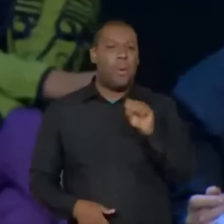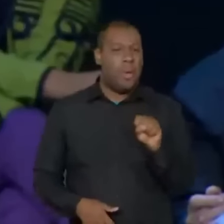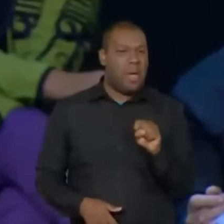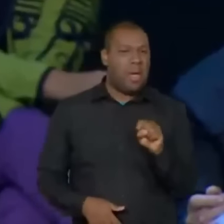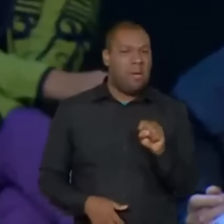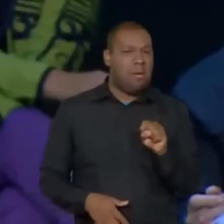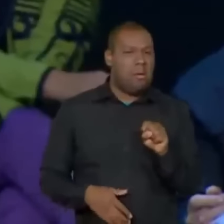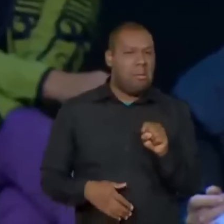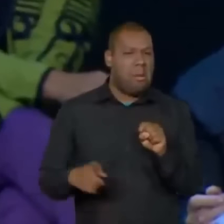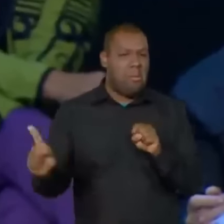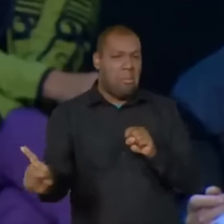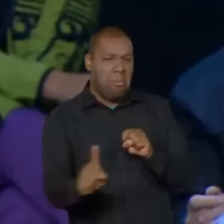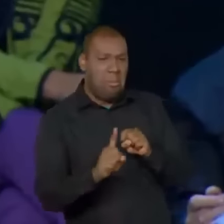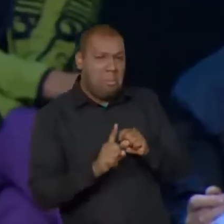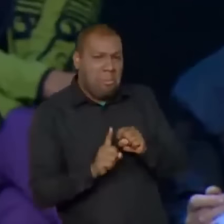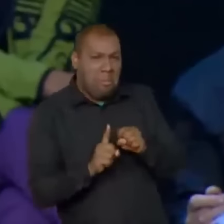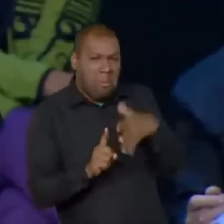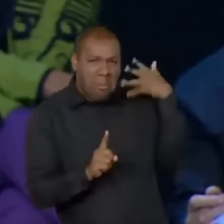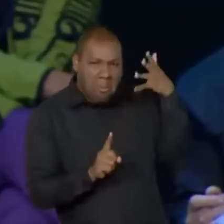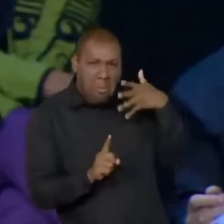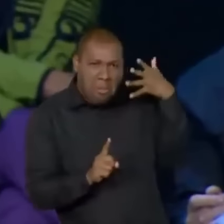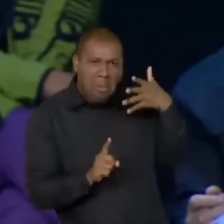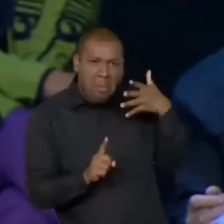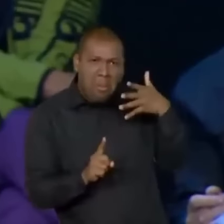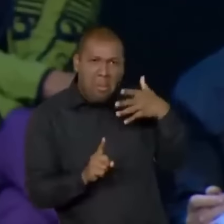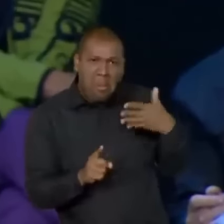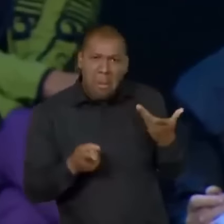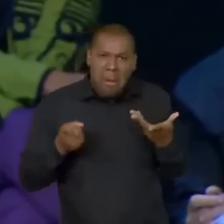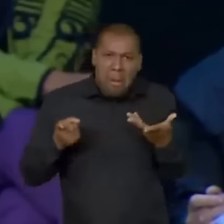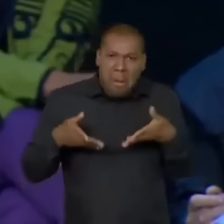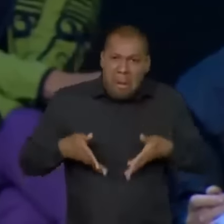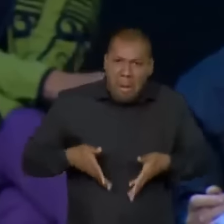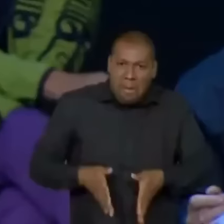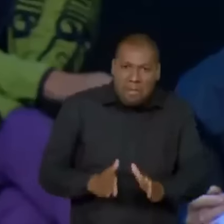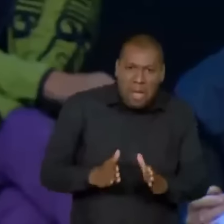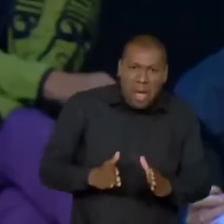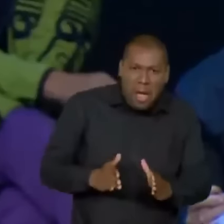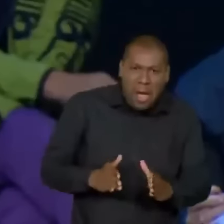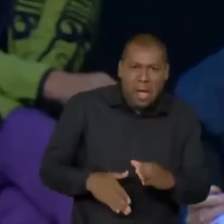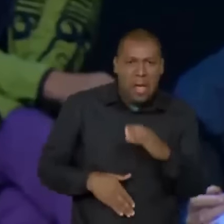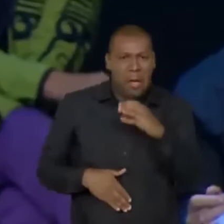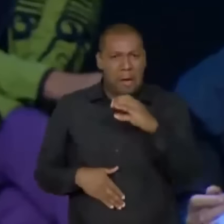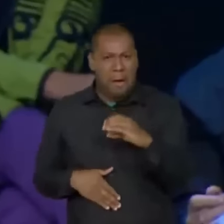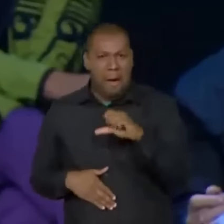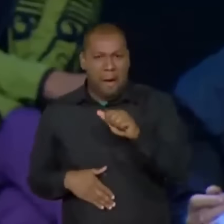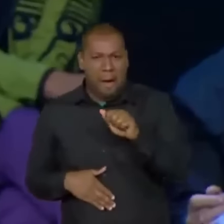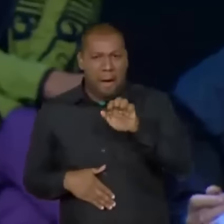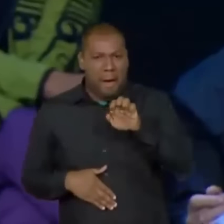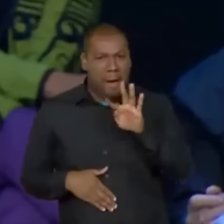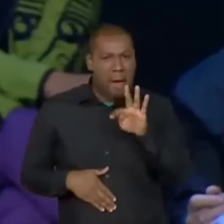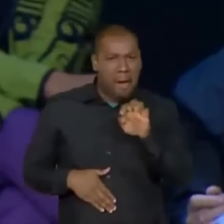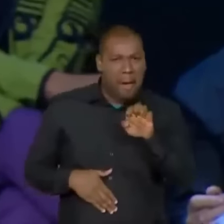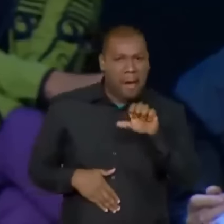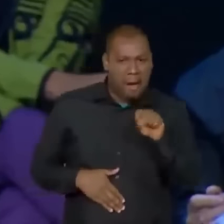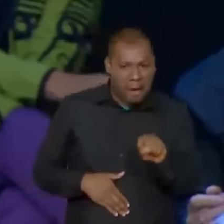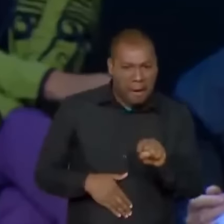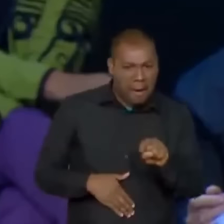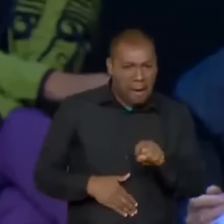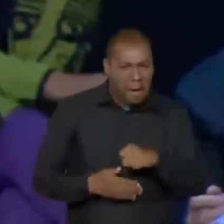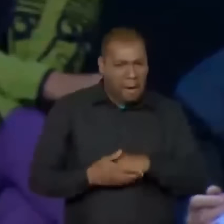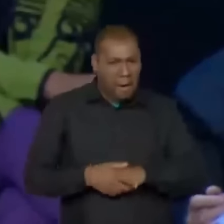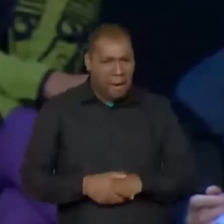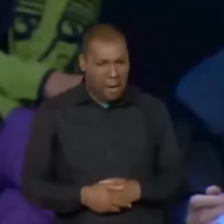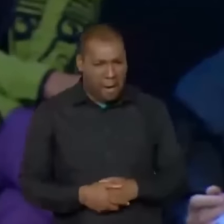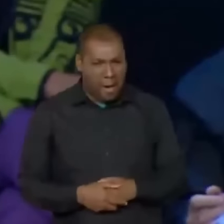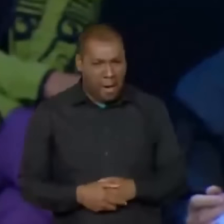falando, se é o cabra nascido em Caetés, se é o que tendo só 9 é